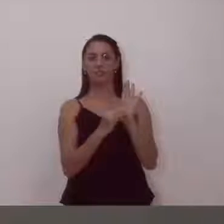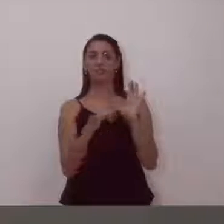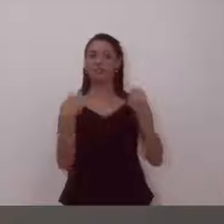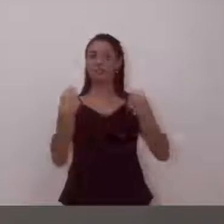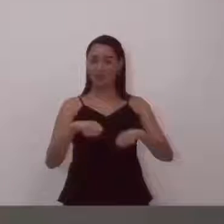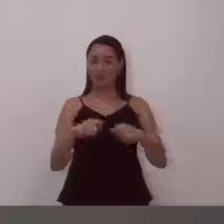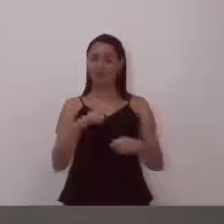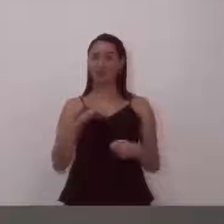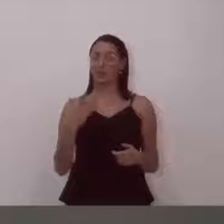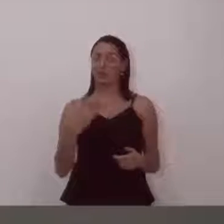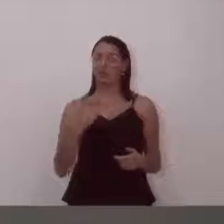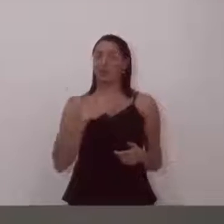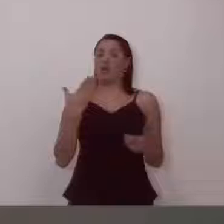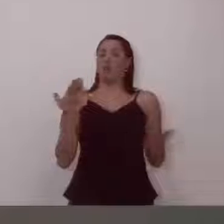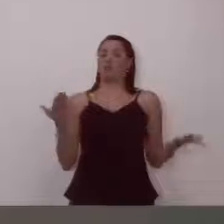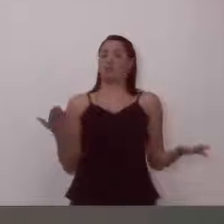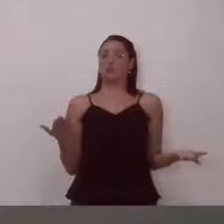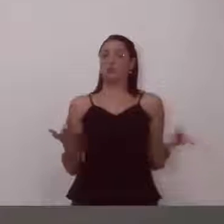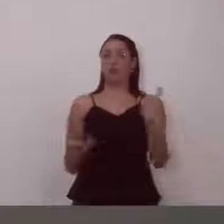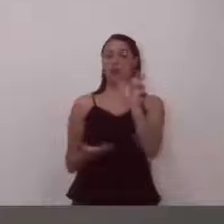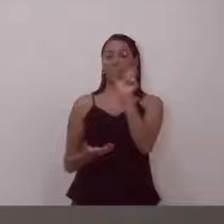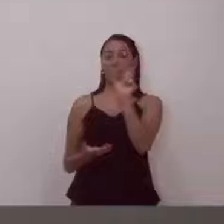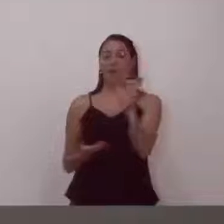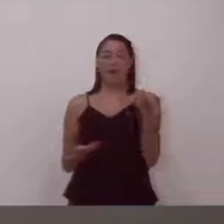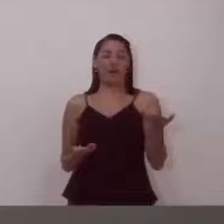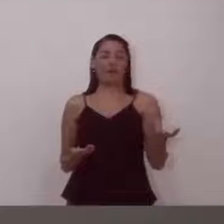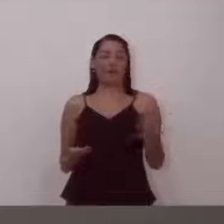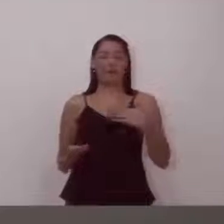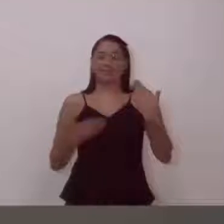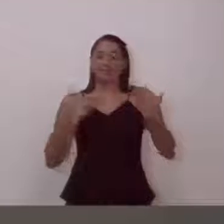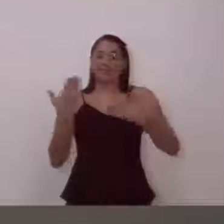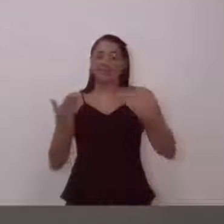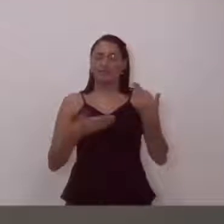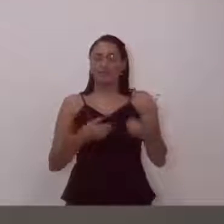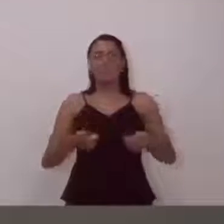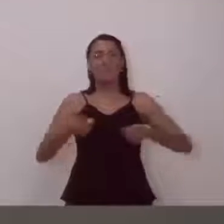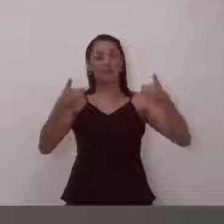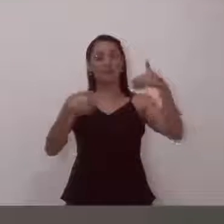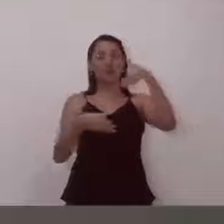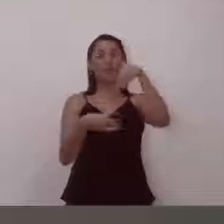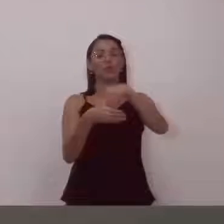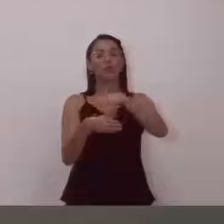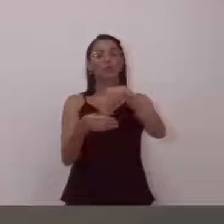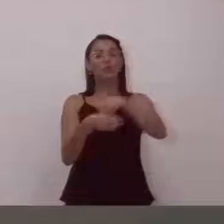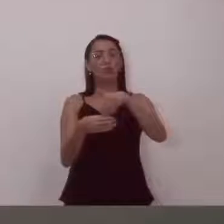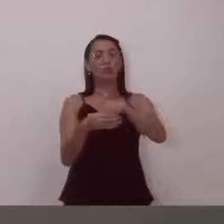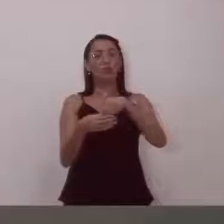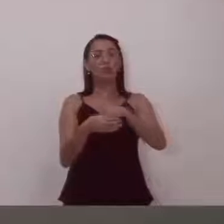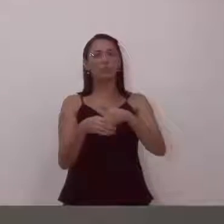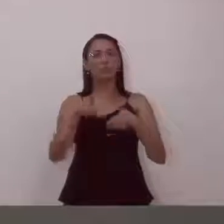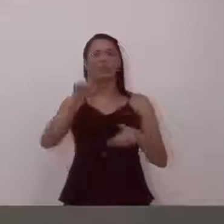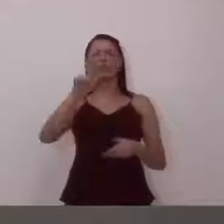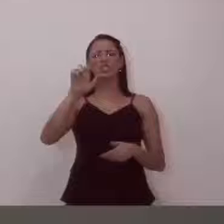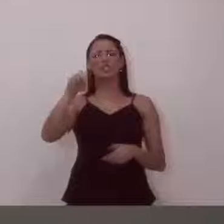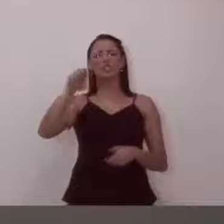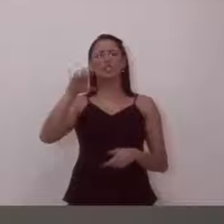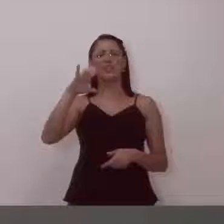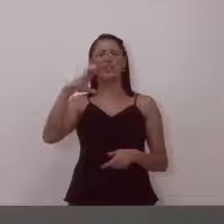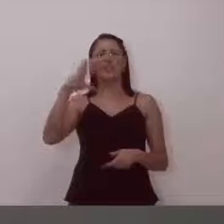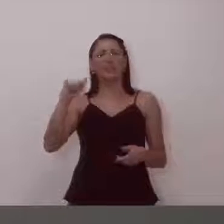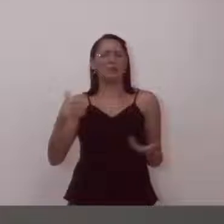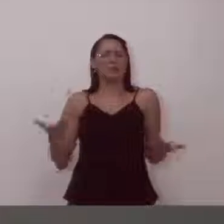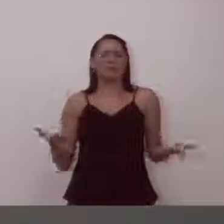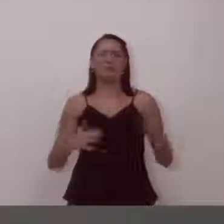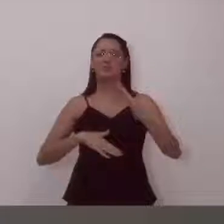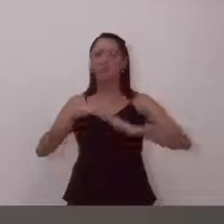Então, me assustou de novo, uma outra palavra nova, né? Então, a gente vai votar para qualquer item de maneira genérica. O que me preocupa na